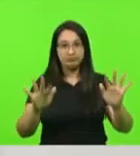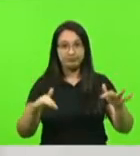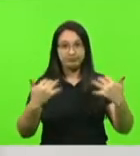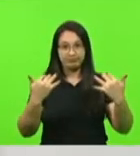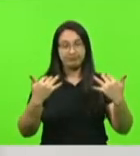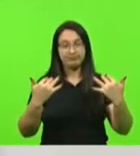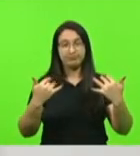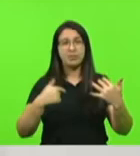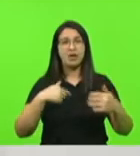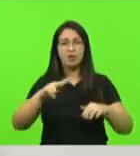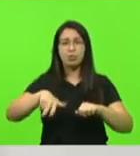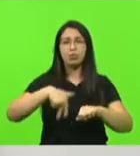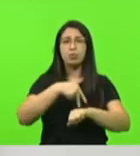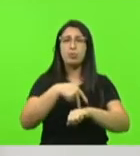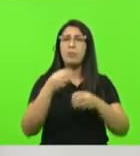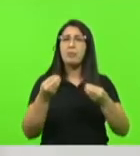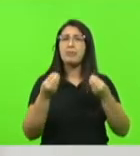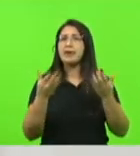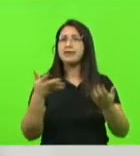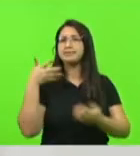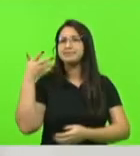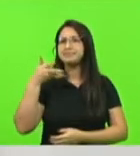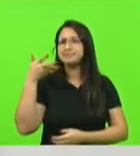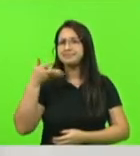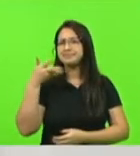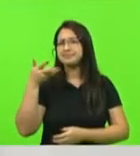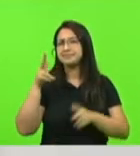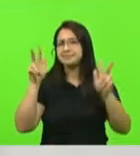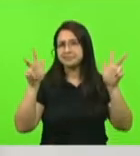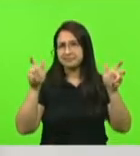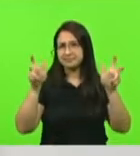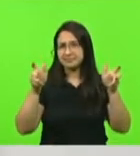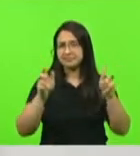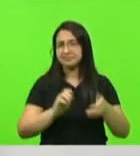o que me traz à tribuna hoje é